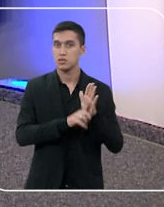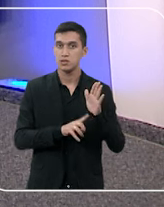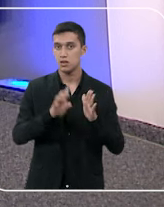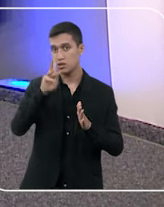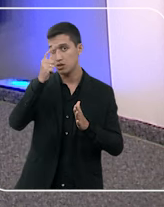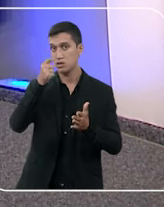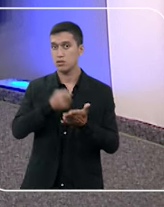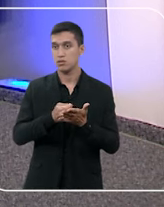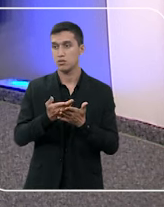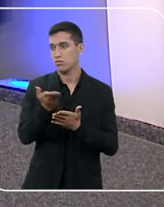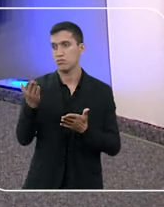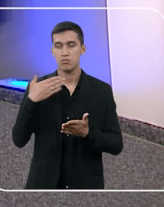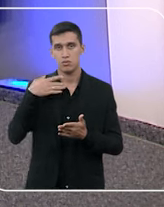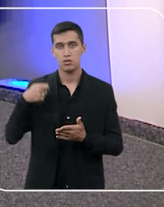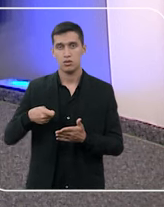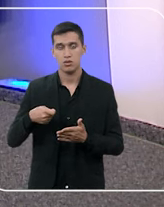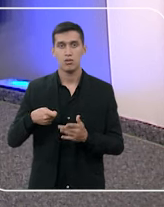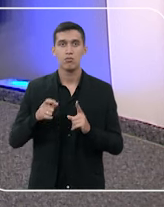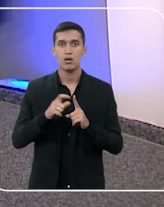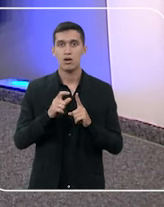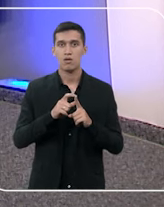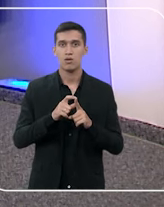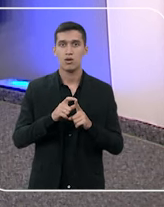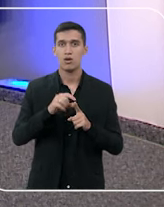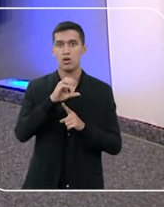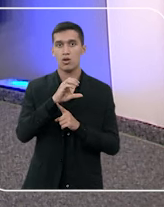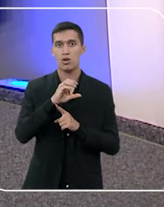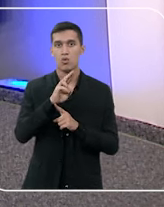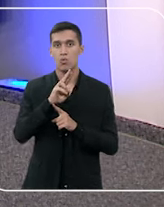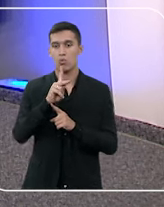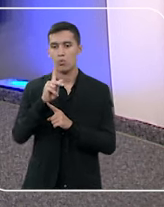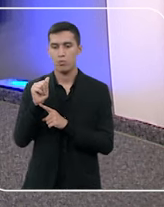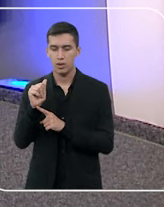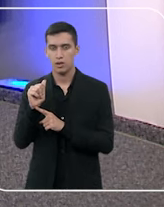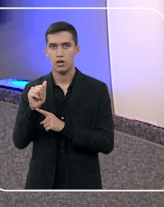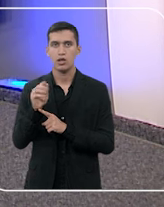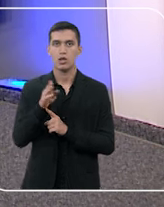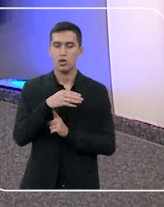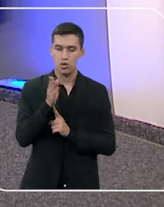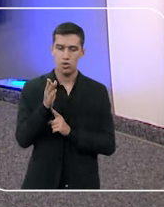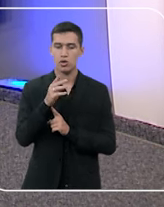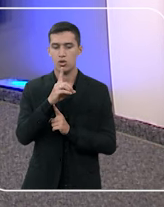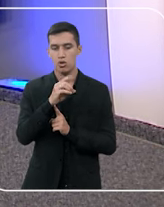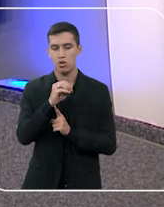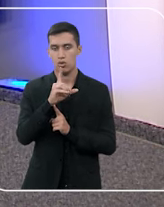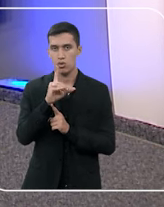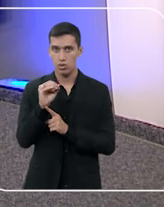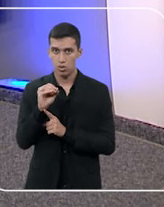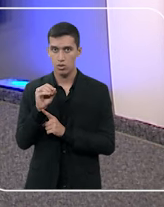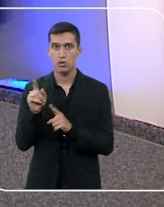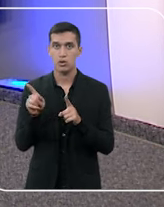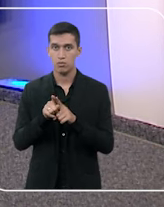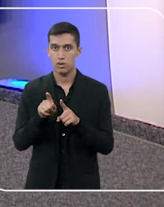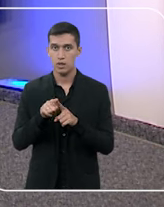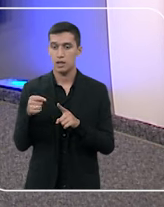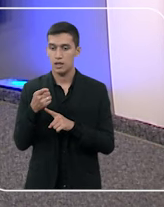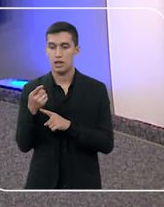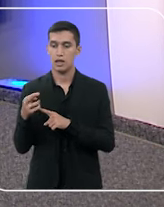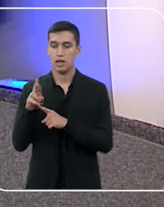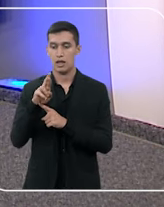de magistrados, enfim, culpa, dolo, responsabilidade objetiva e subjetiva.